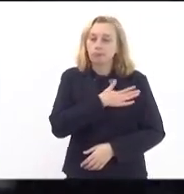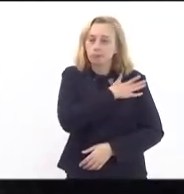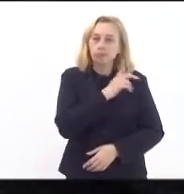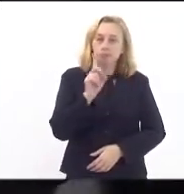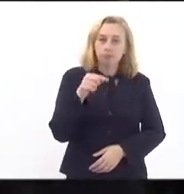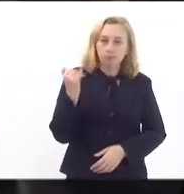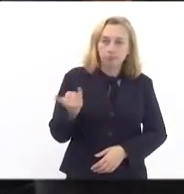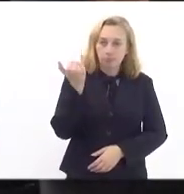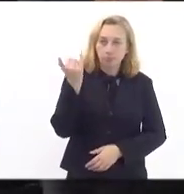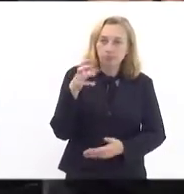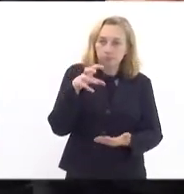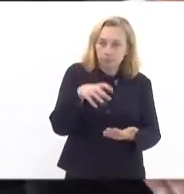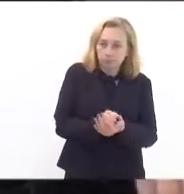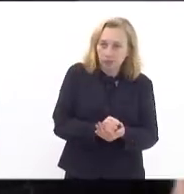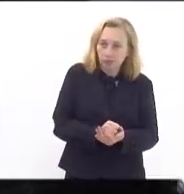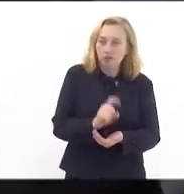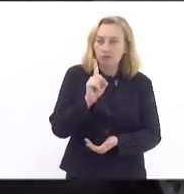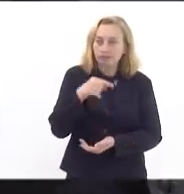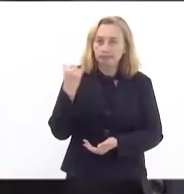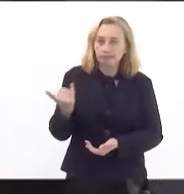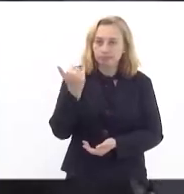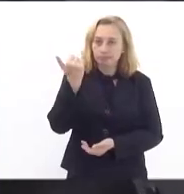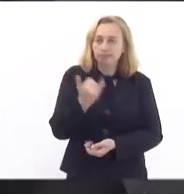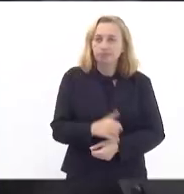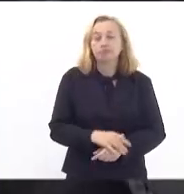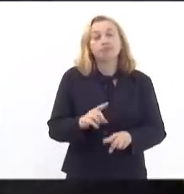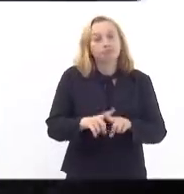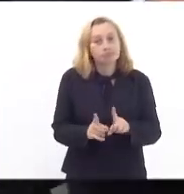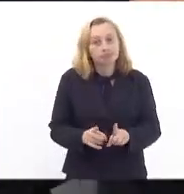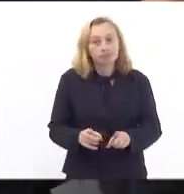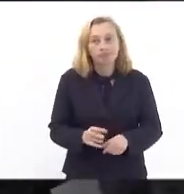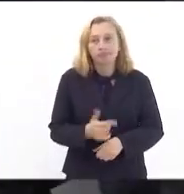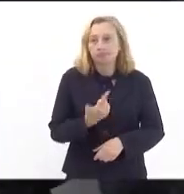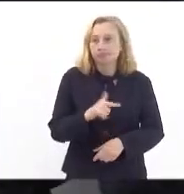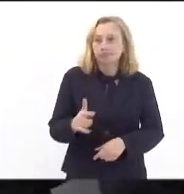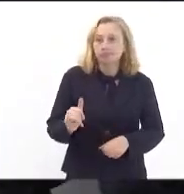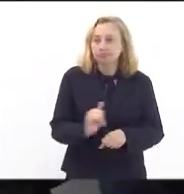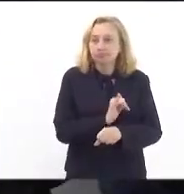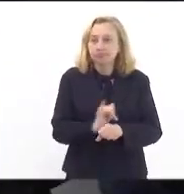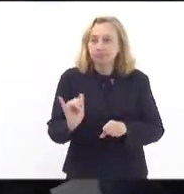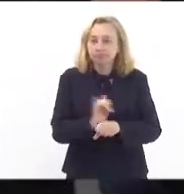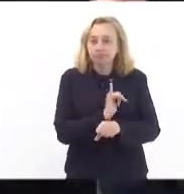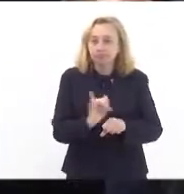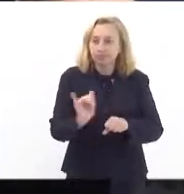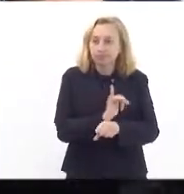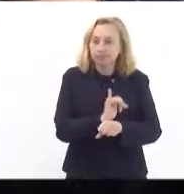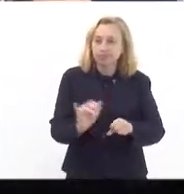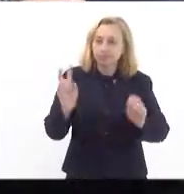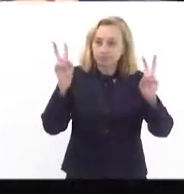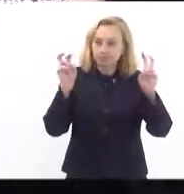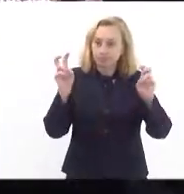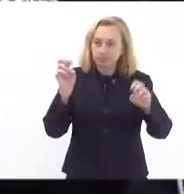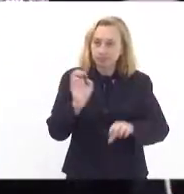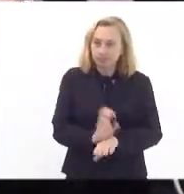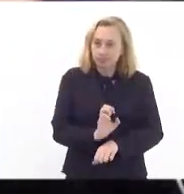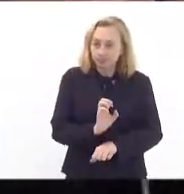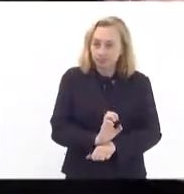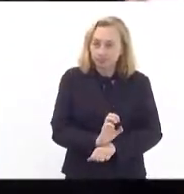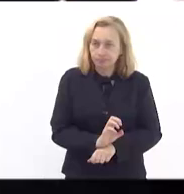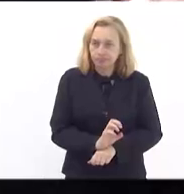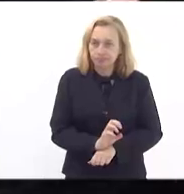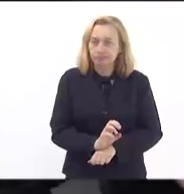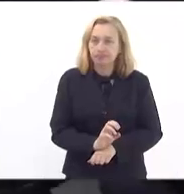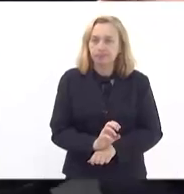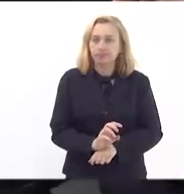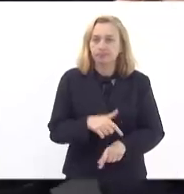o registro é importante mas se isso não tiver uma estratégia não foi uma questão de estado um